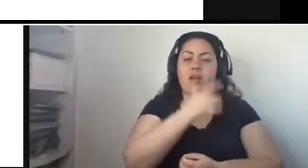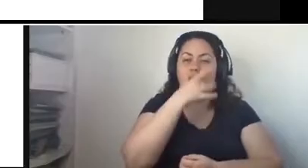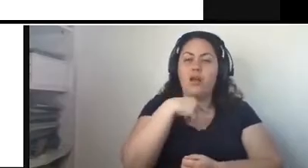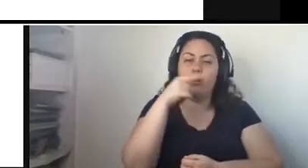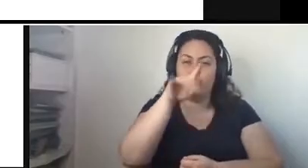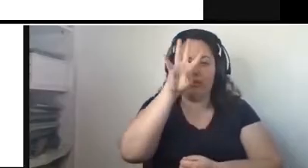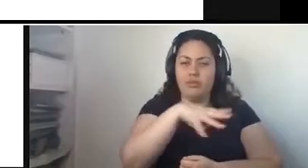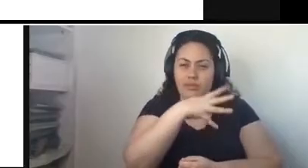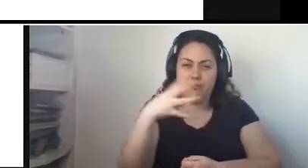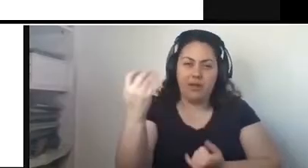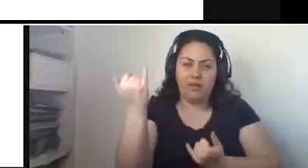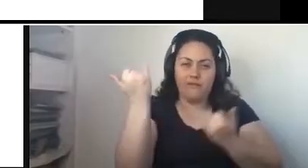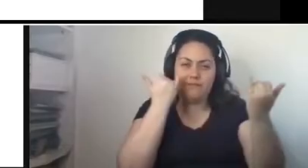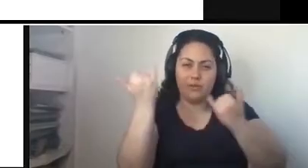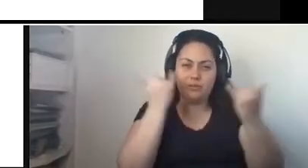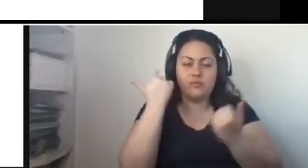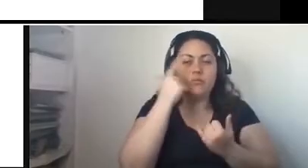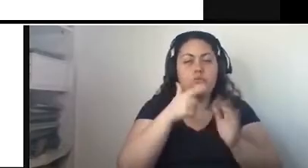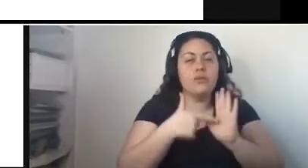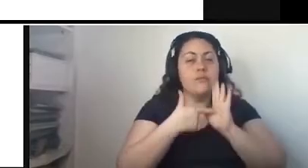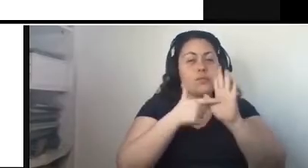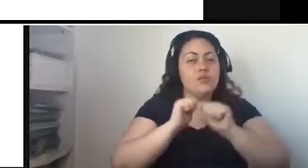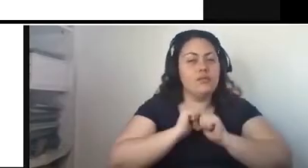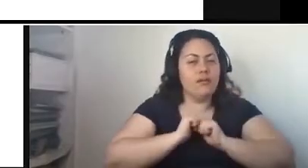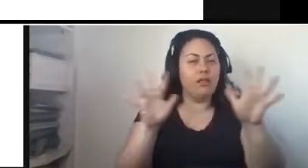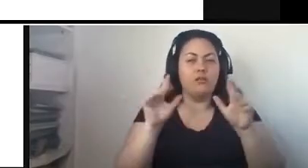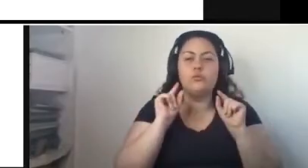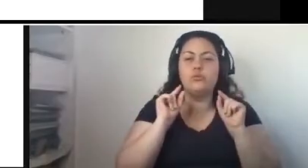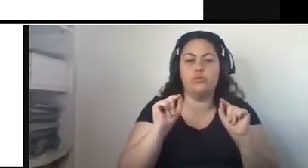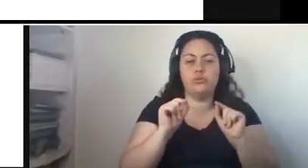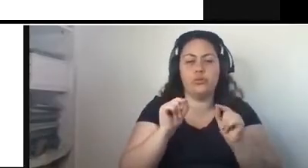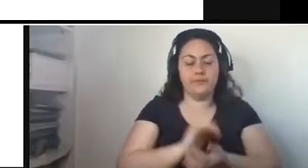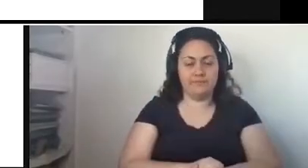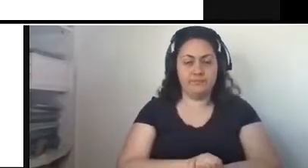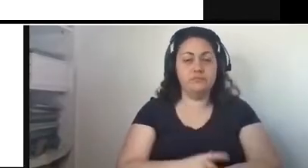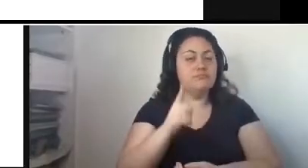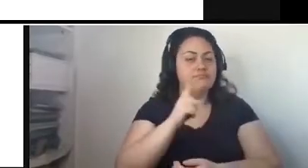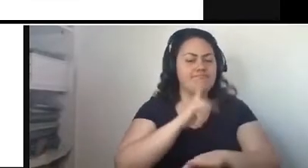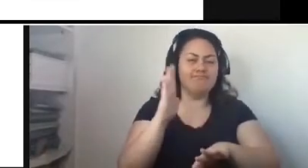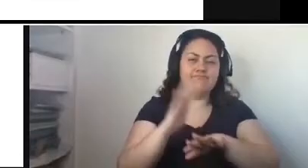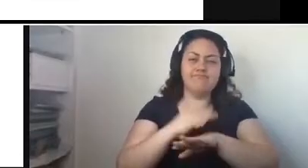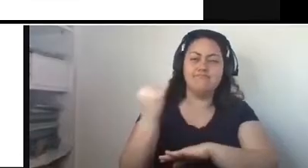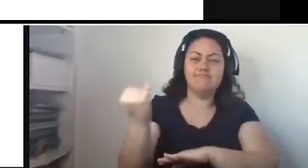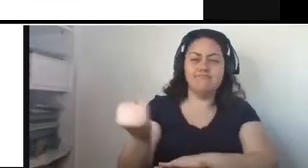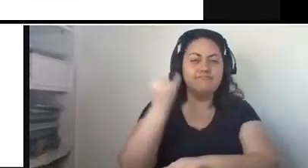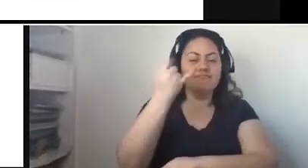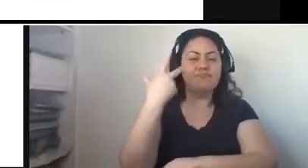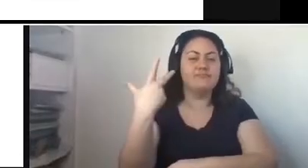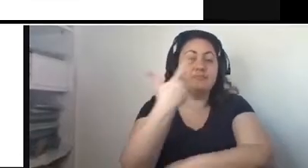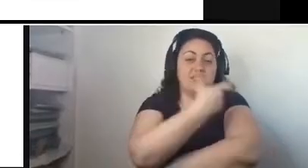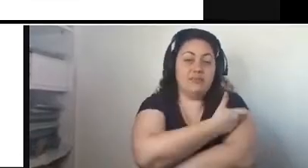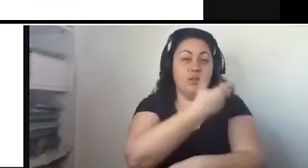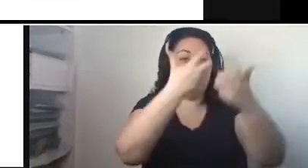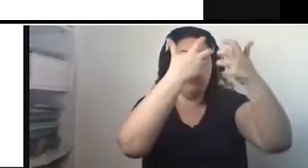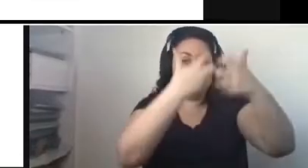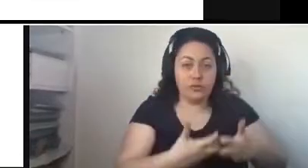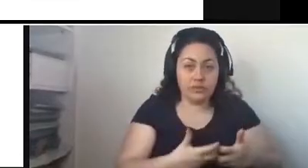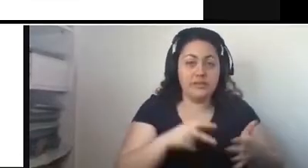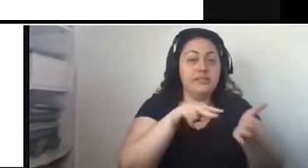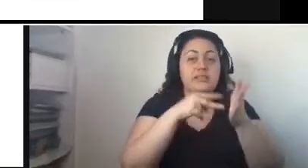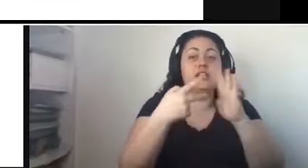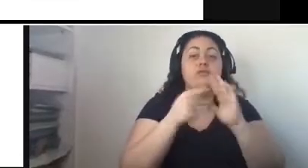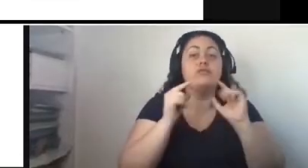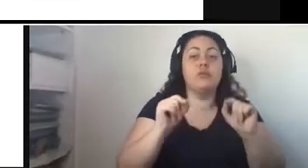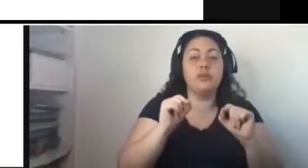dados, deixaram claro que tão ou mais importante que a eficácia da vacina é a incidência da doença,